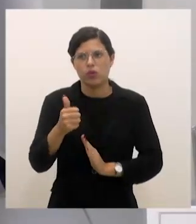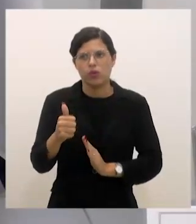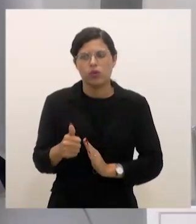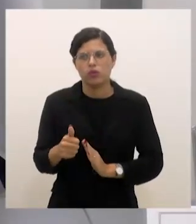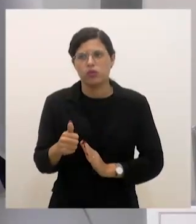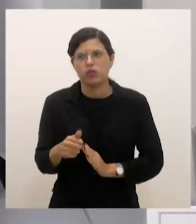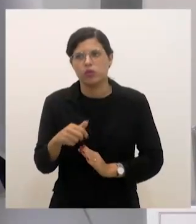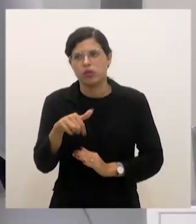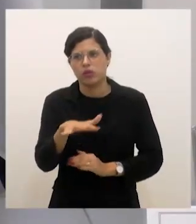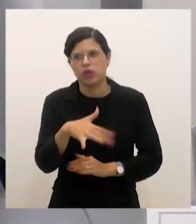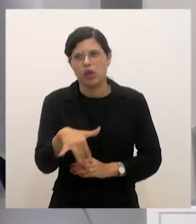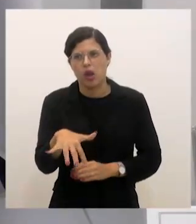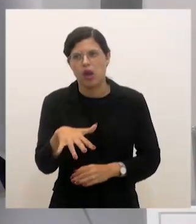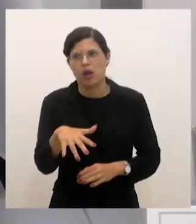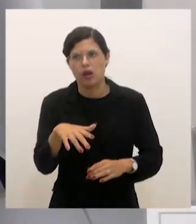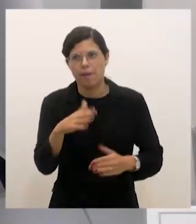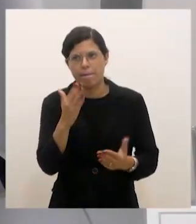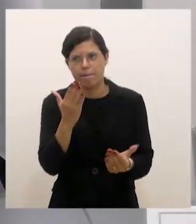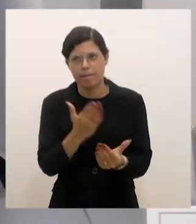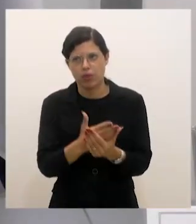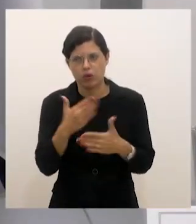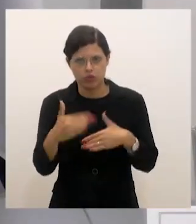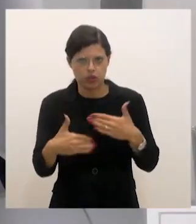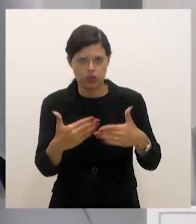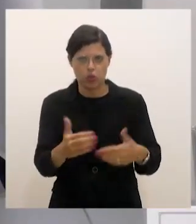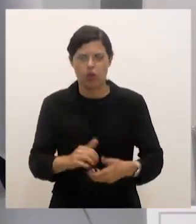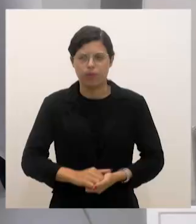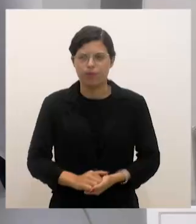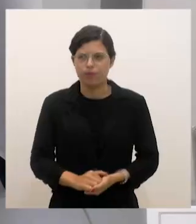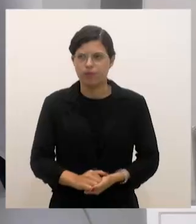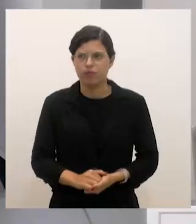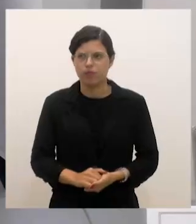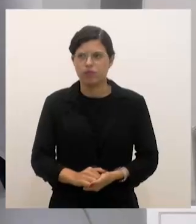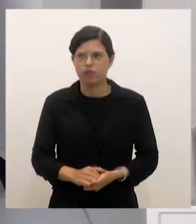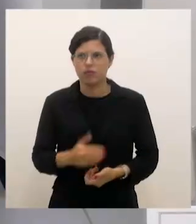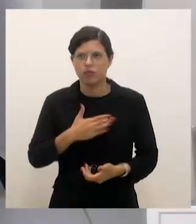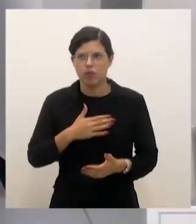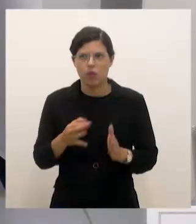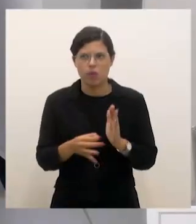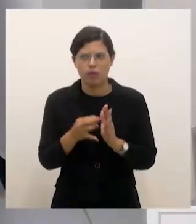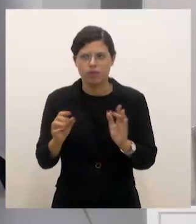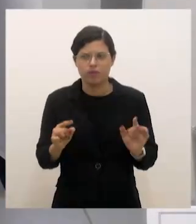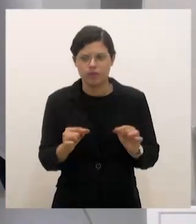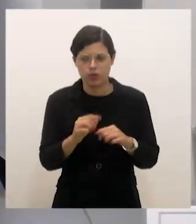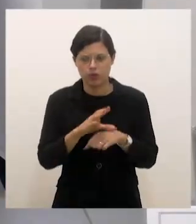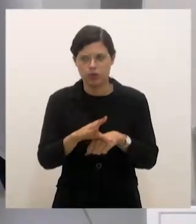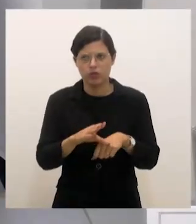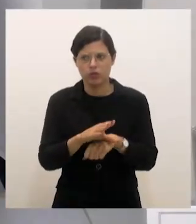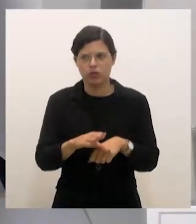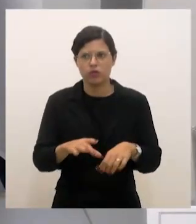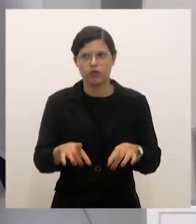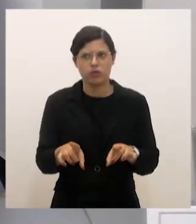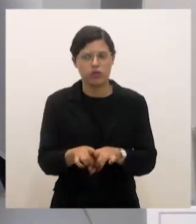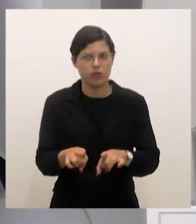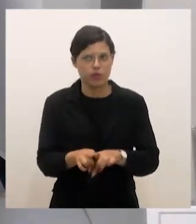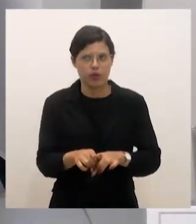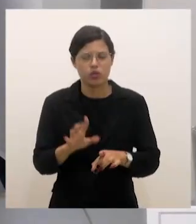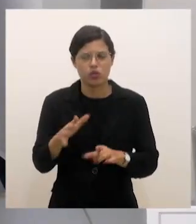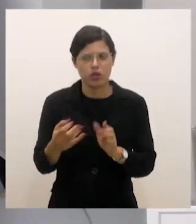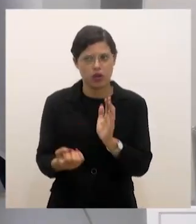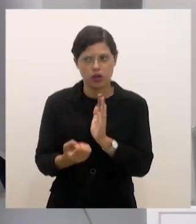matéria processual. Esse é um ponto de inflexão do meu parecer pela constitucionalidade. Além disso, a gente já